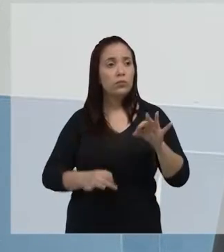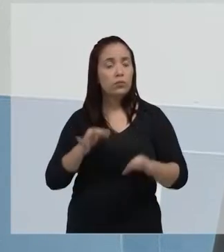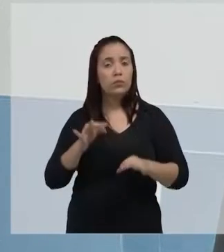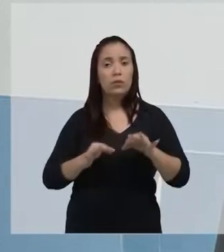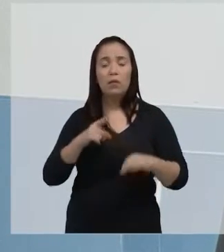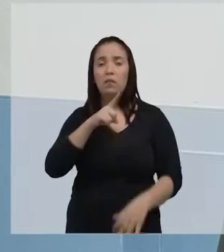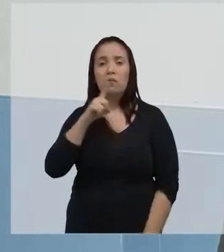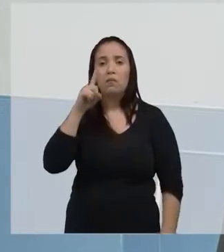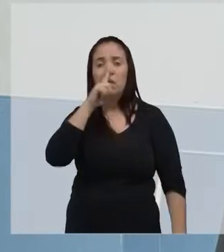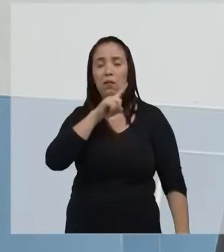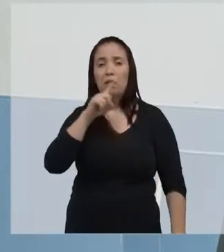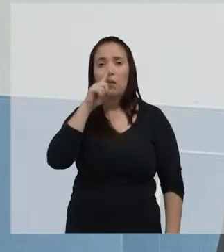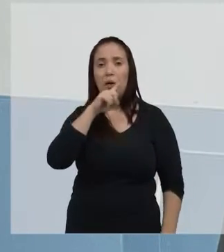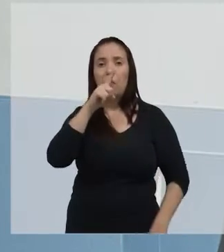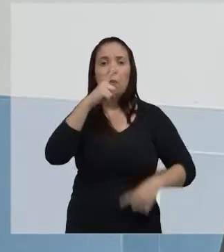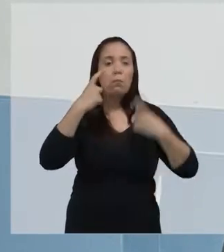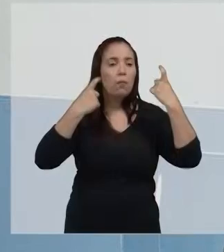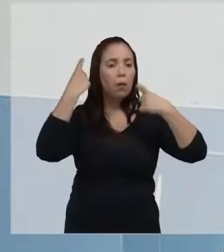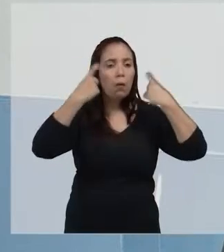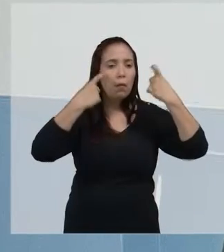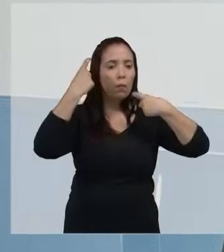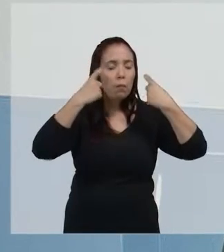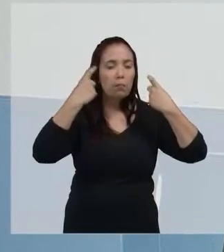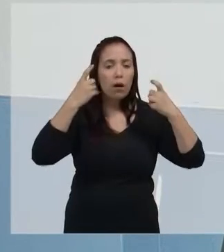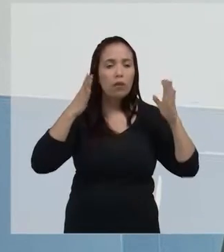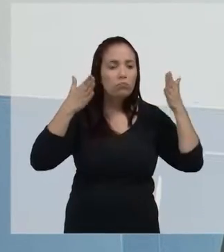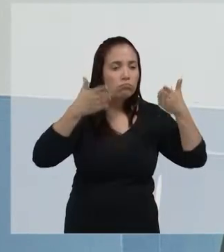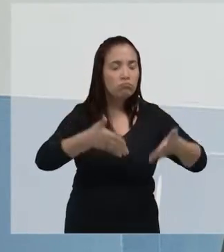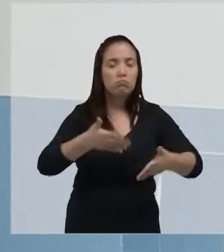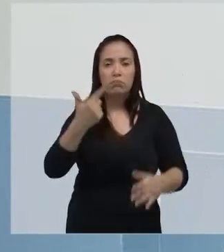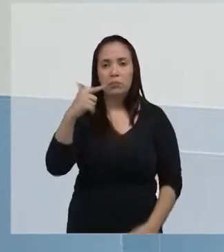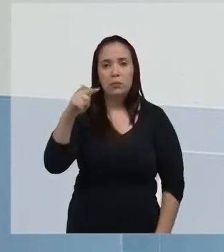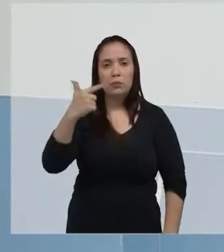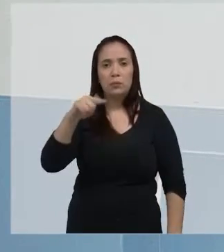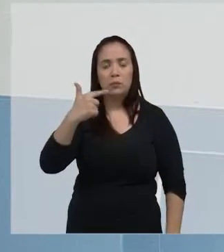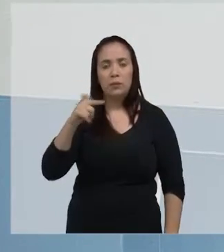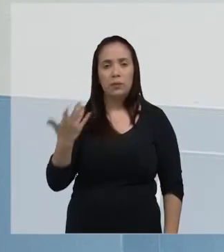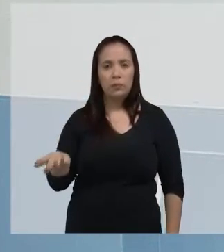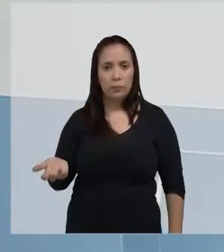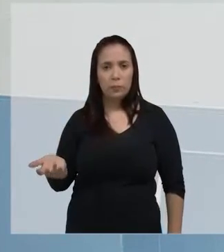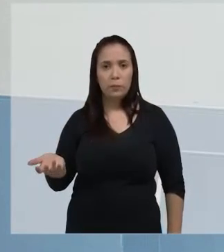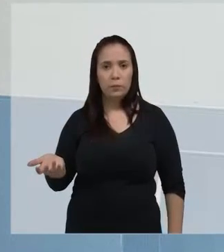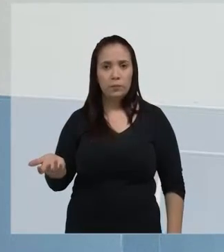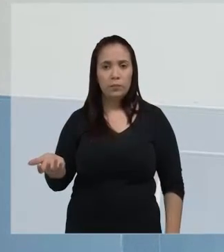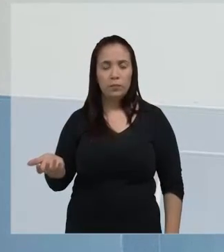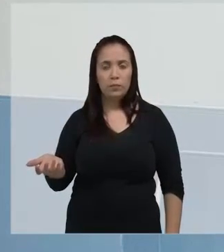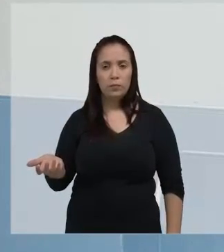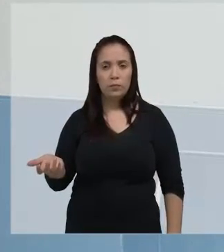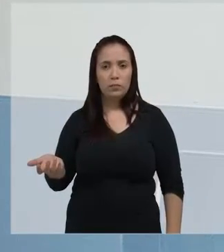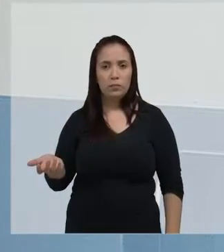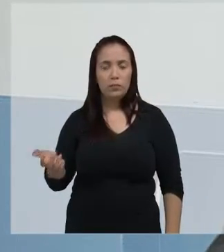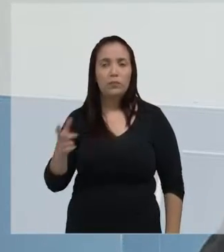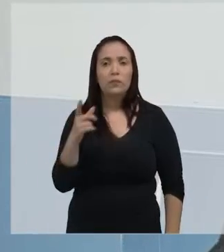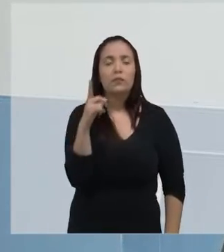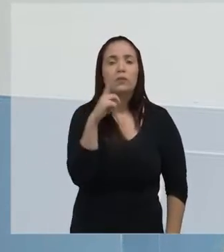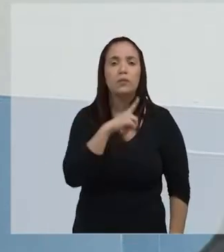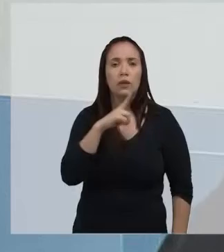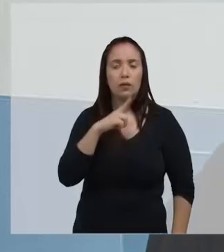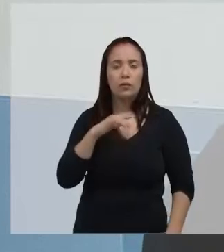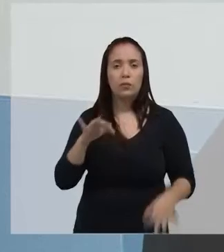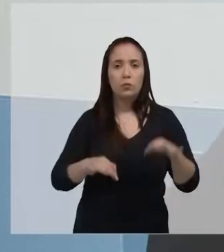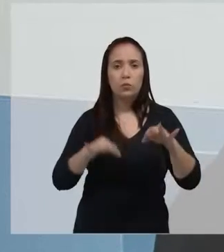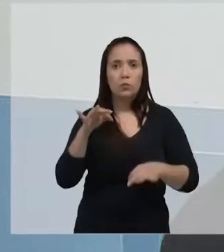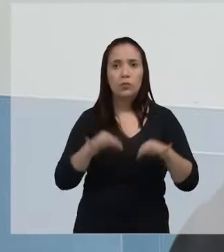que não olha para as vítimas e não pune os executores. Que é uma